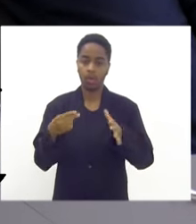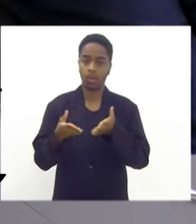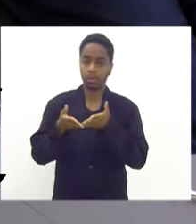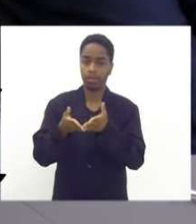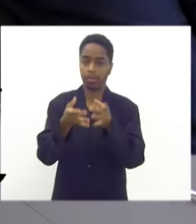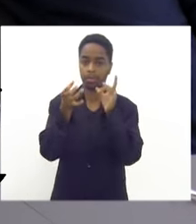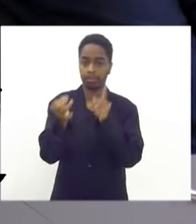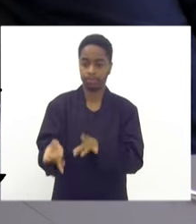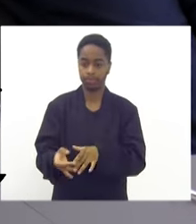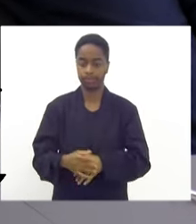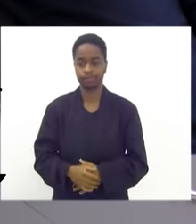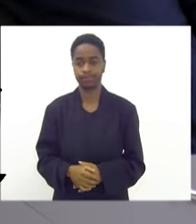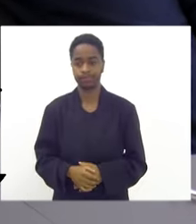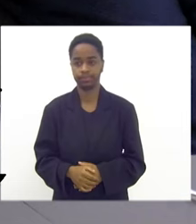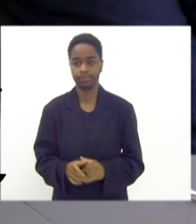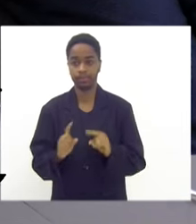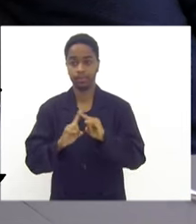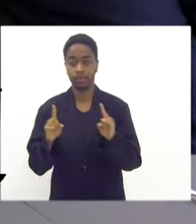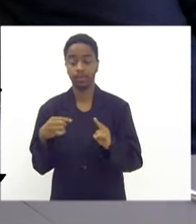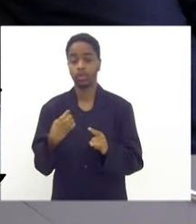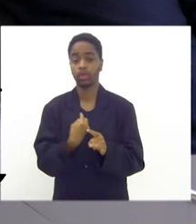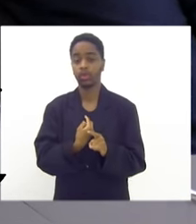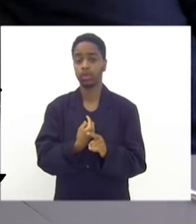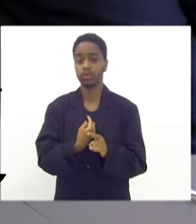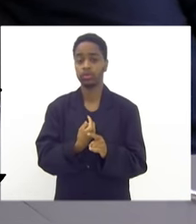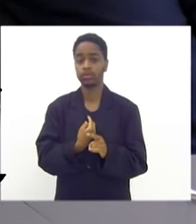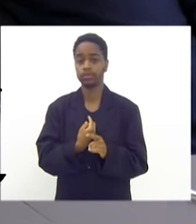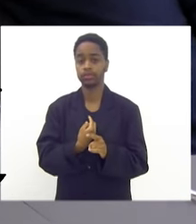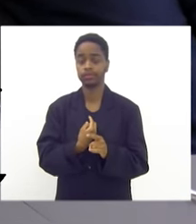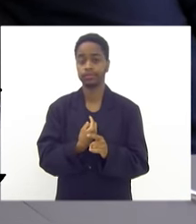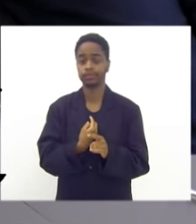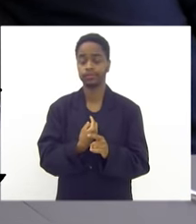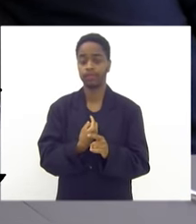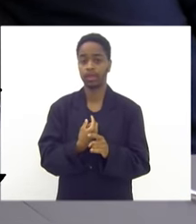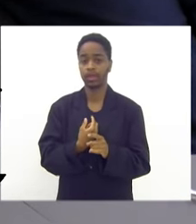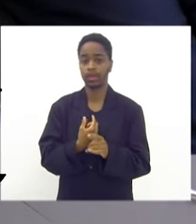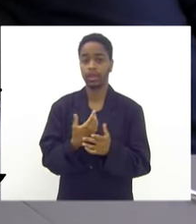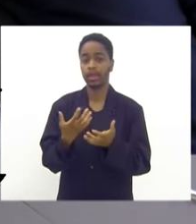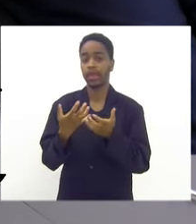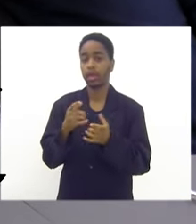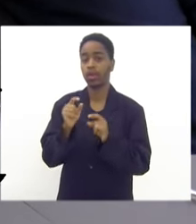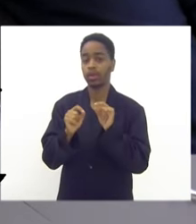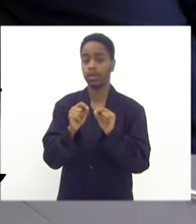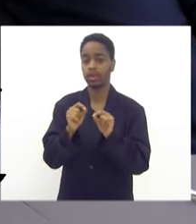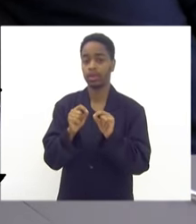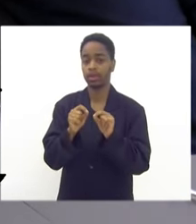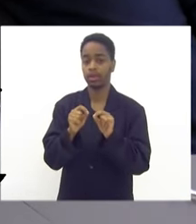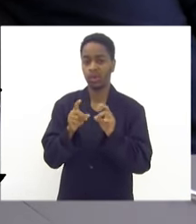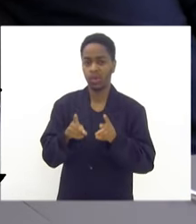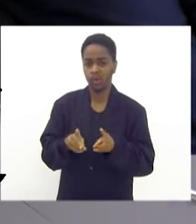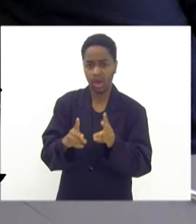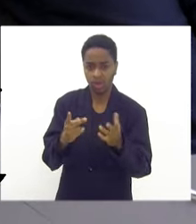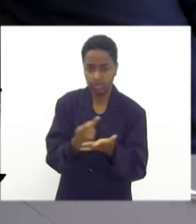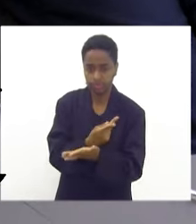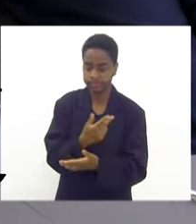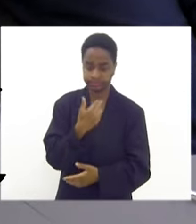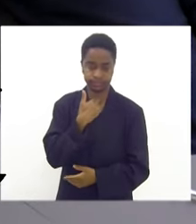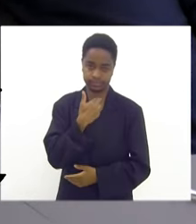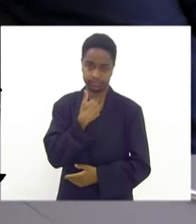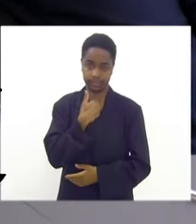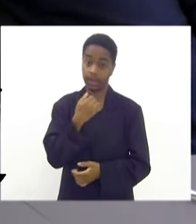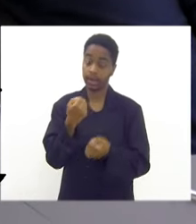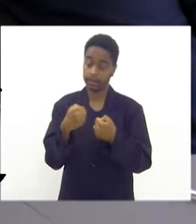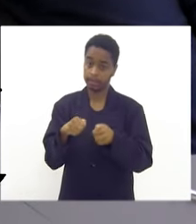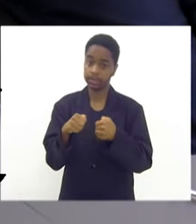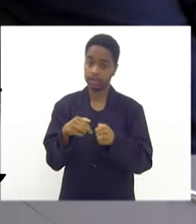embarcações o que a gente espera de vossa excelência como superintendente é que isso não se repita é que a união comece a chamar